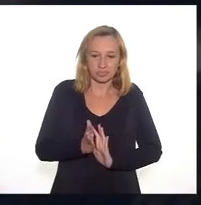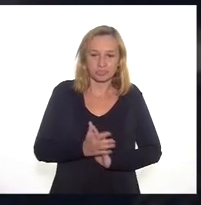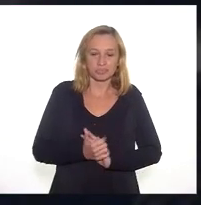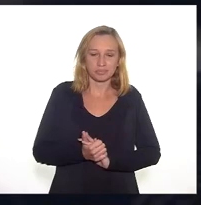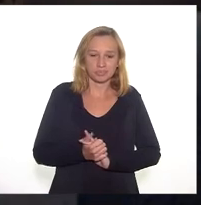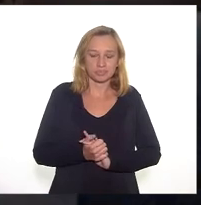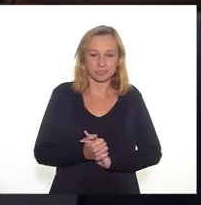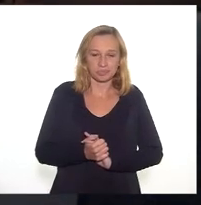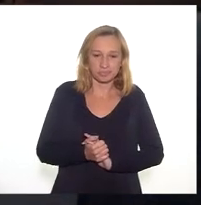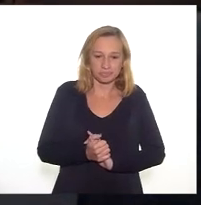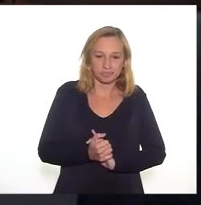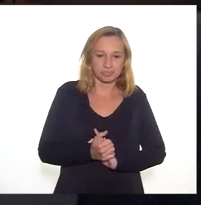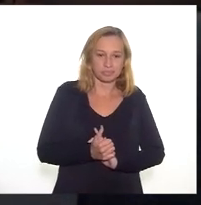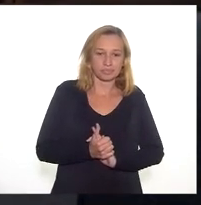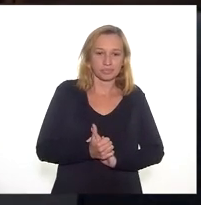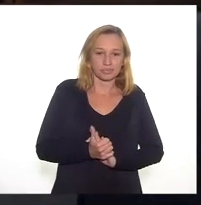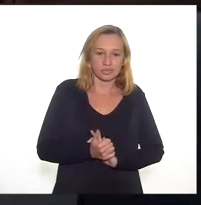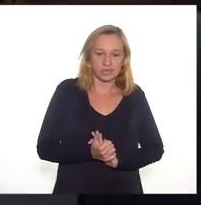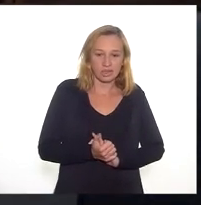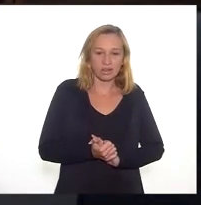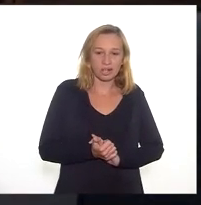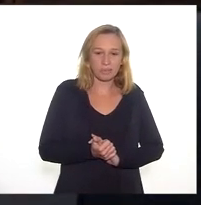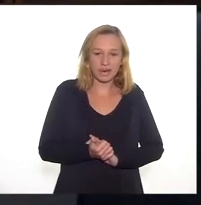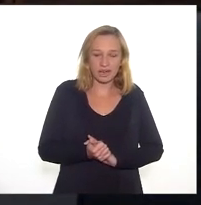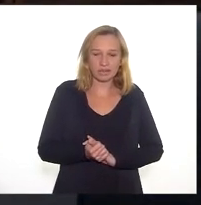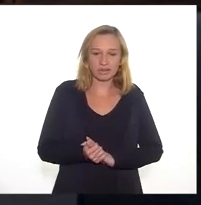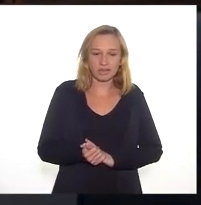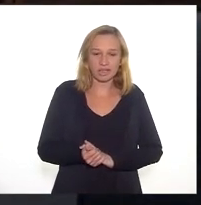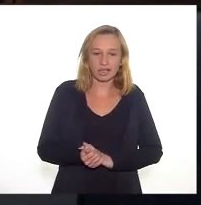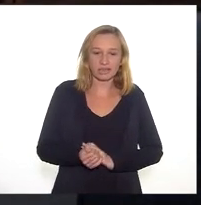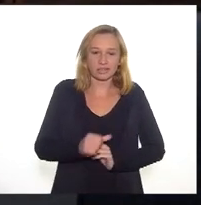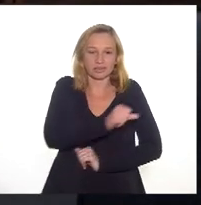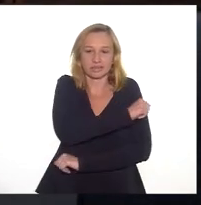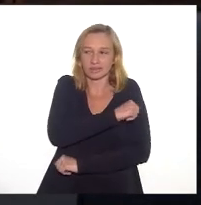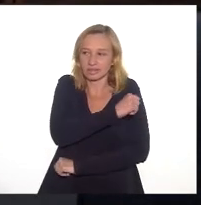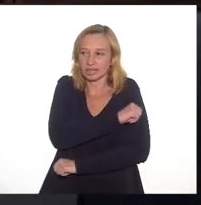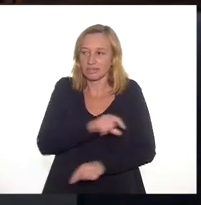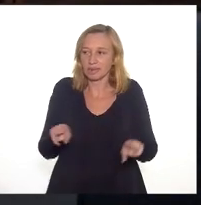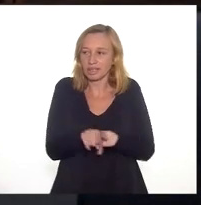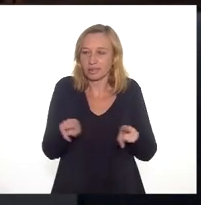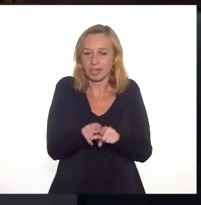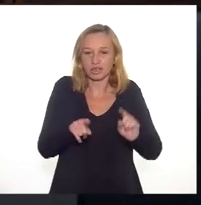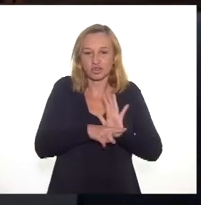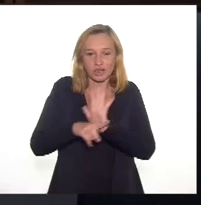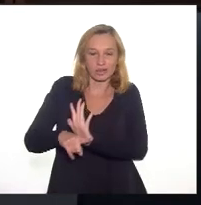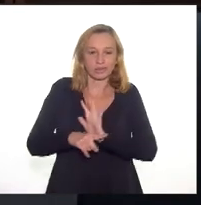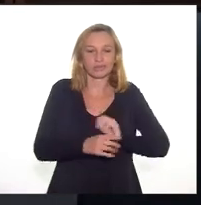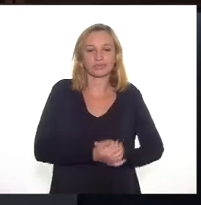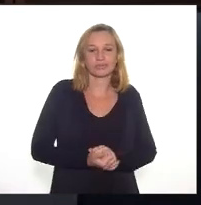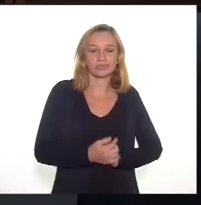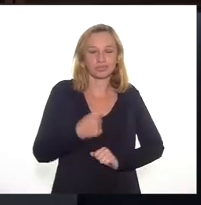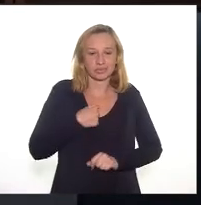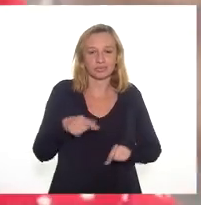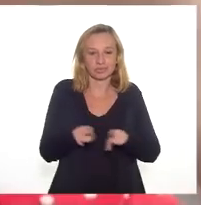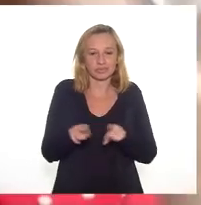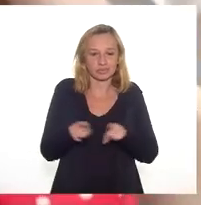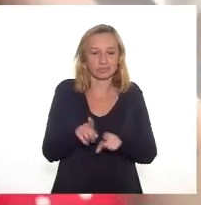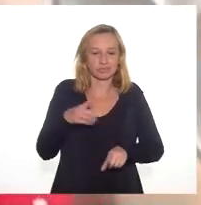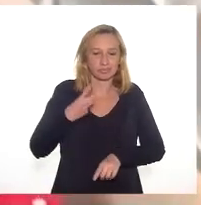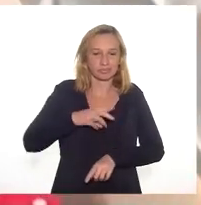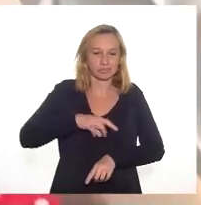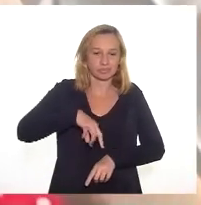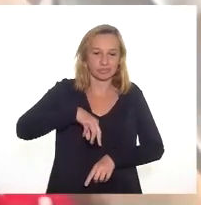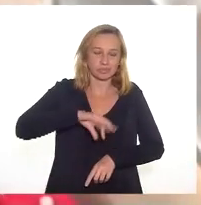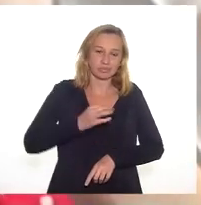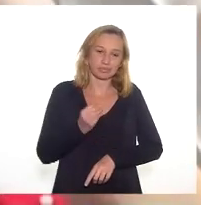Um instante só. Enfermeira. A enfermeira também vai ajudar. Eu vou ajudar, presidente. Pedir a Lucinha